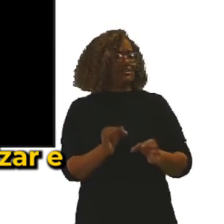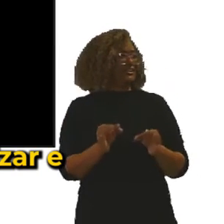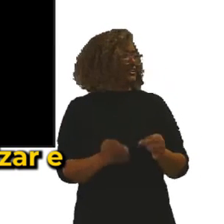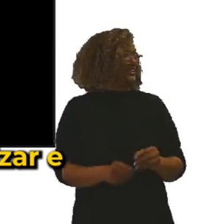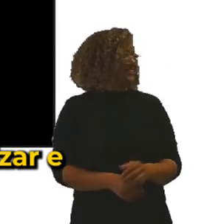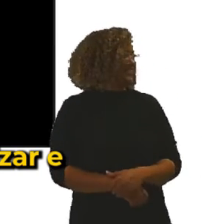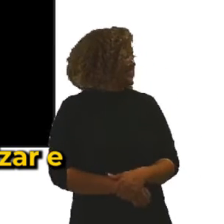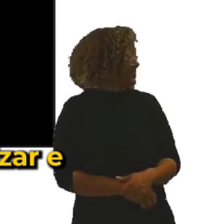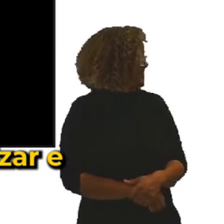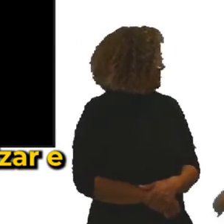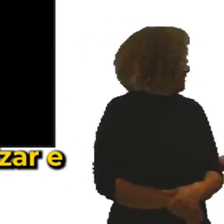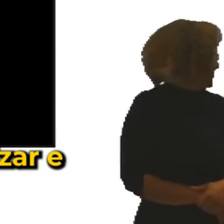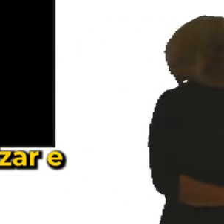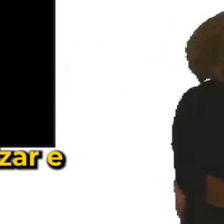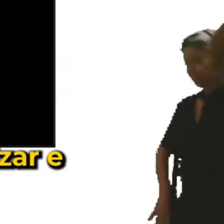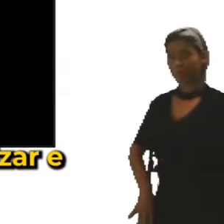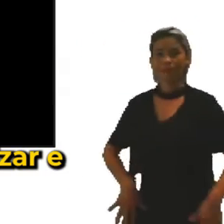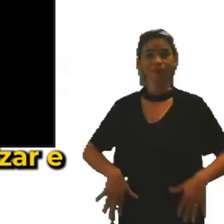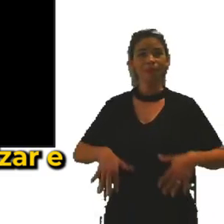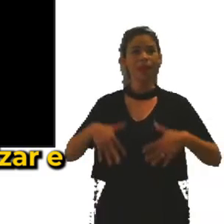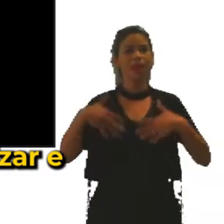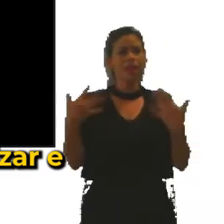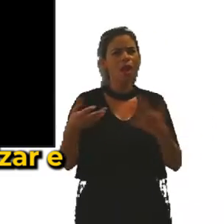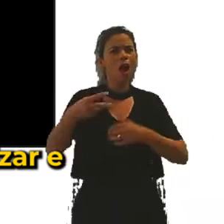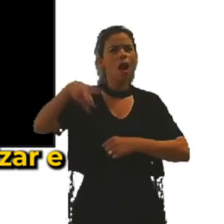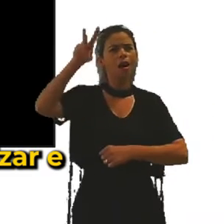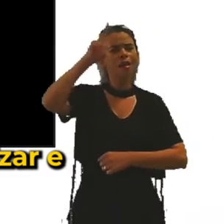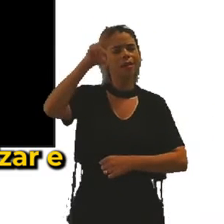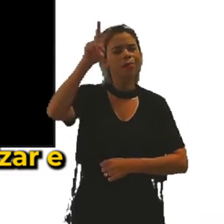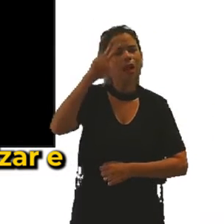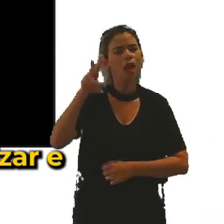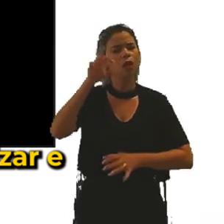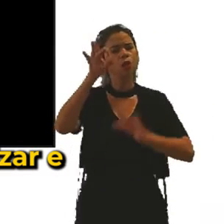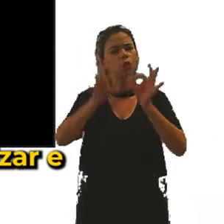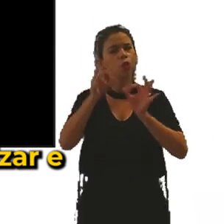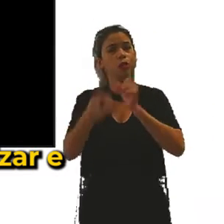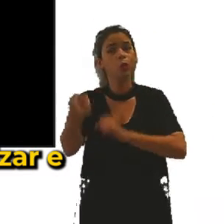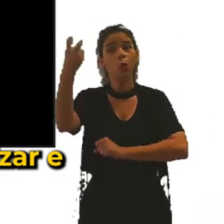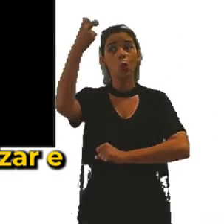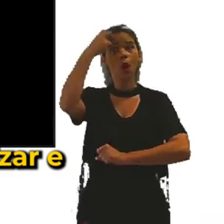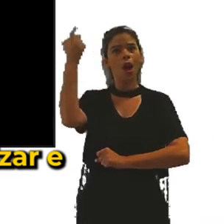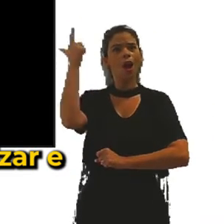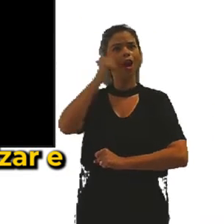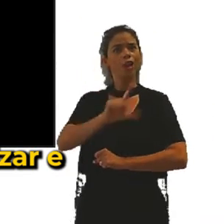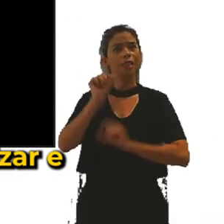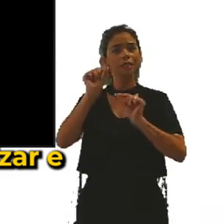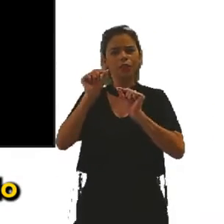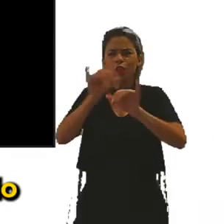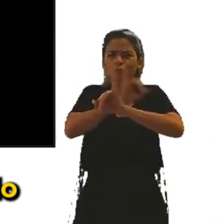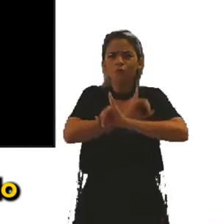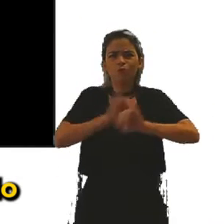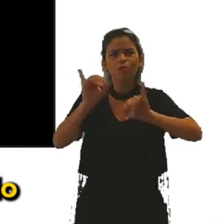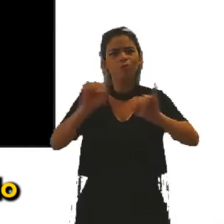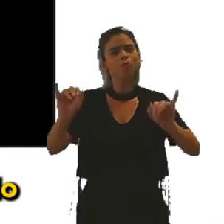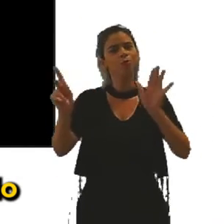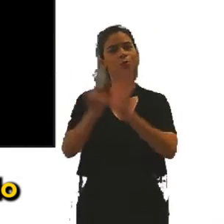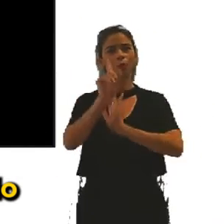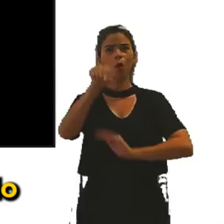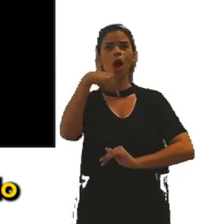essa história cultural, ela tentou invisibilizar e conseguiu.